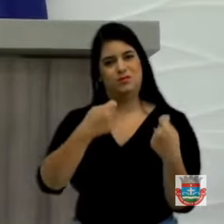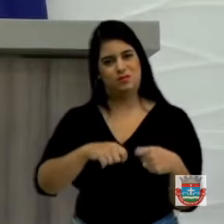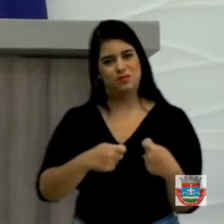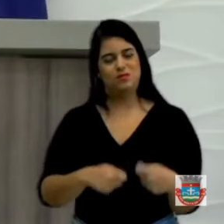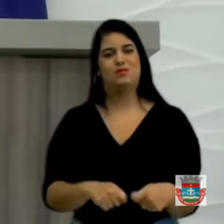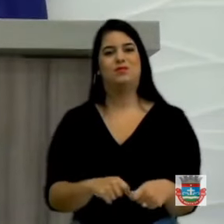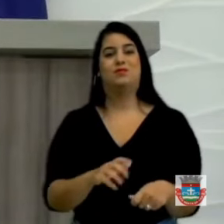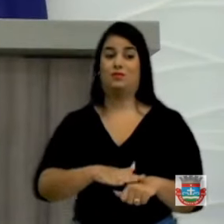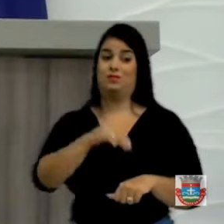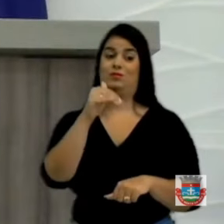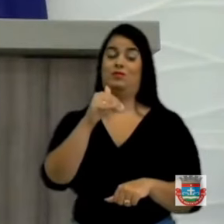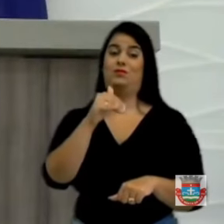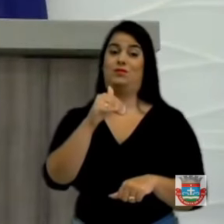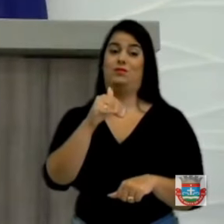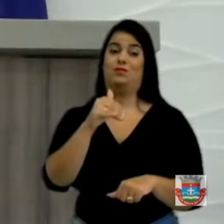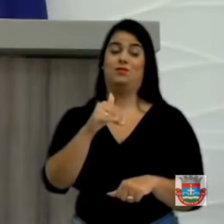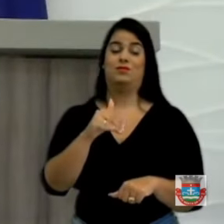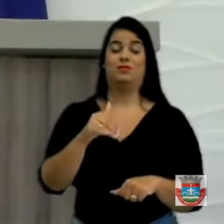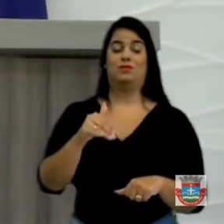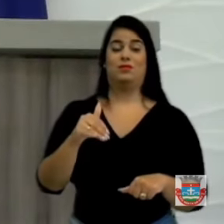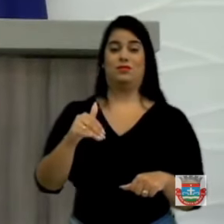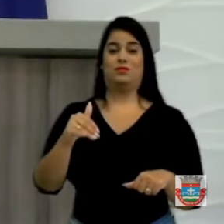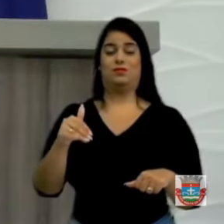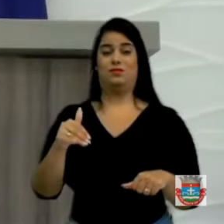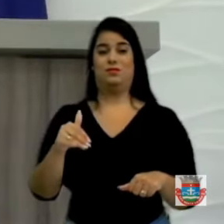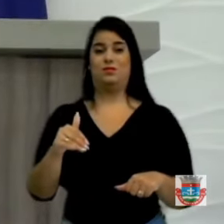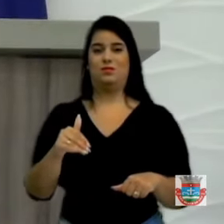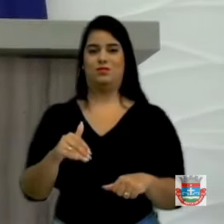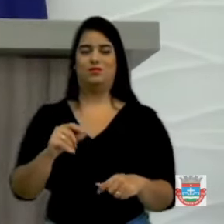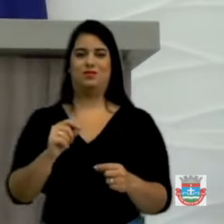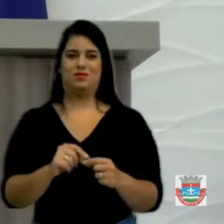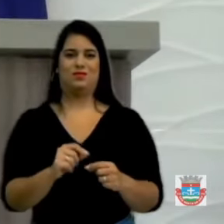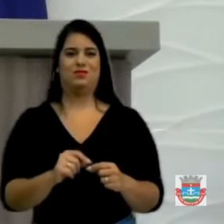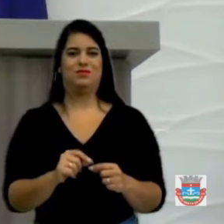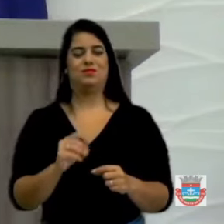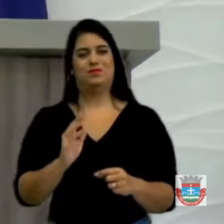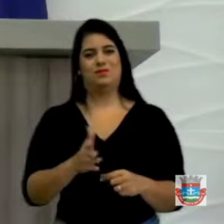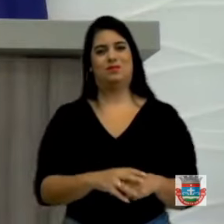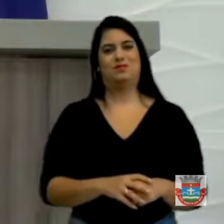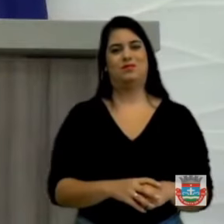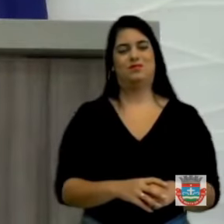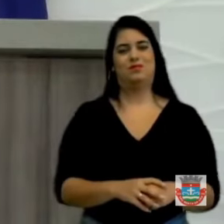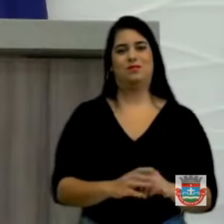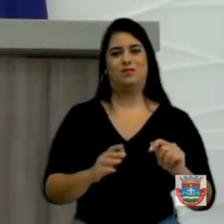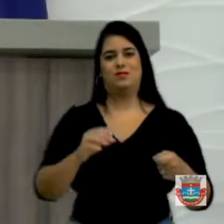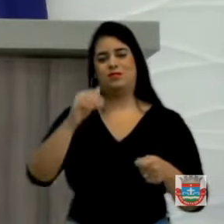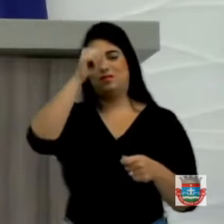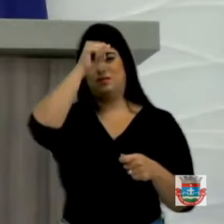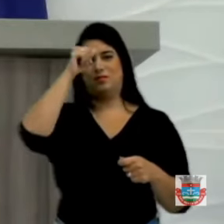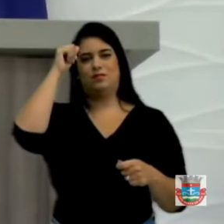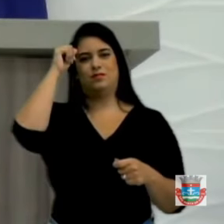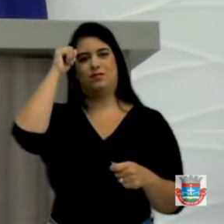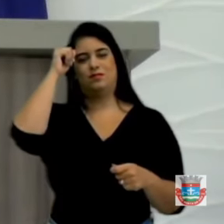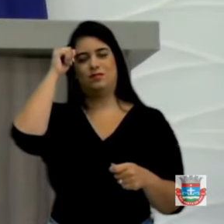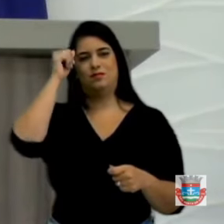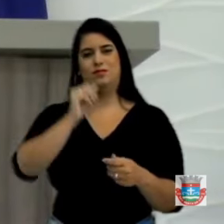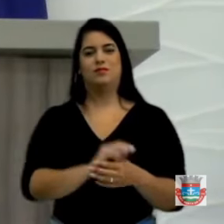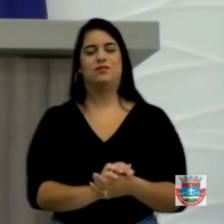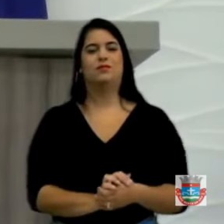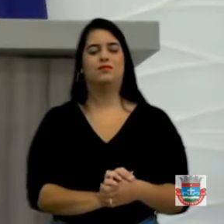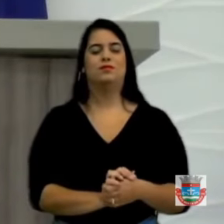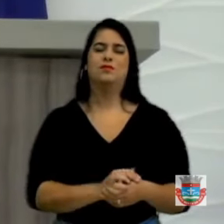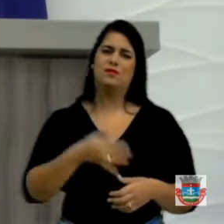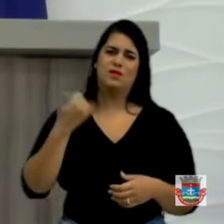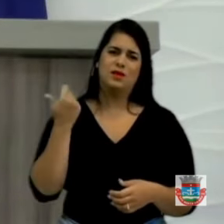feito muito mais, mas aquilo que vem fazendo, aquilo que Alexandre tem que correr atrás, ele